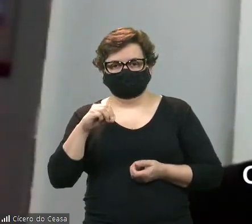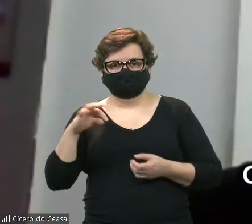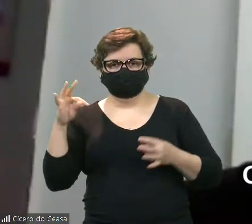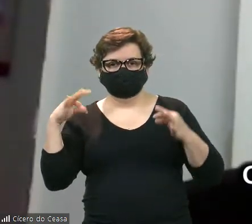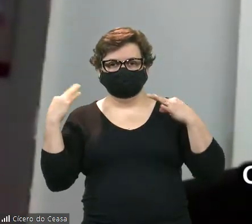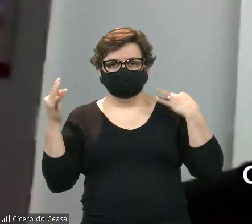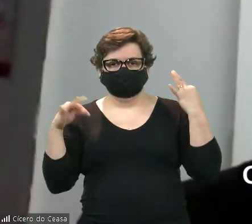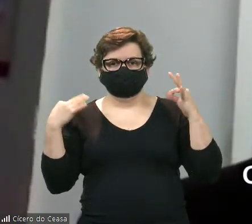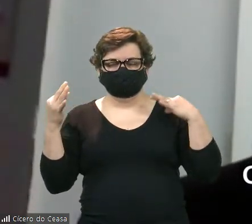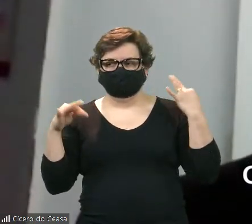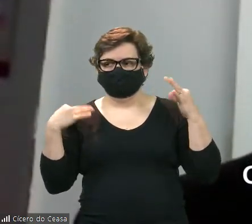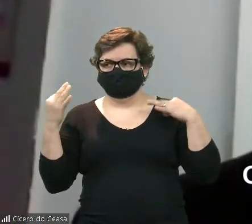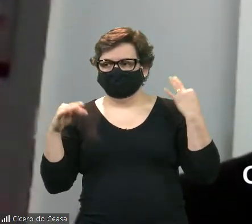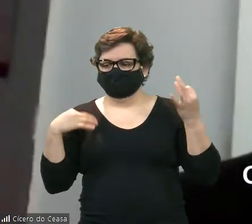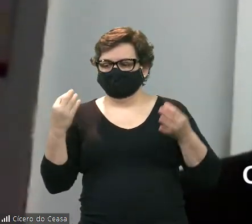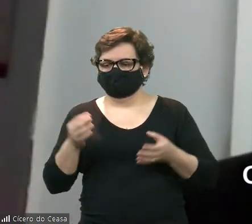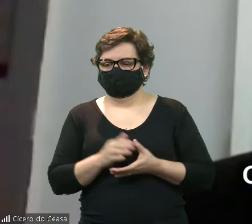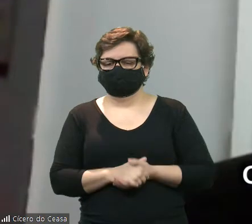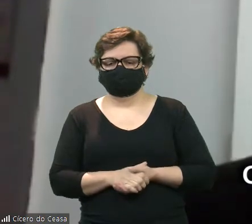palavras.